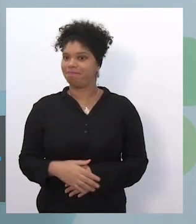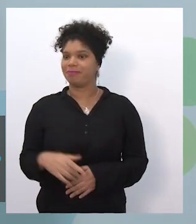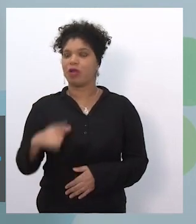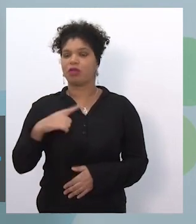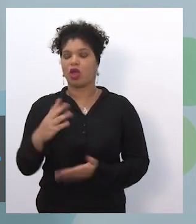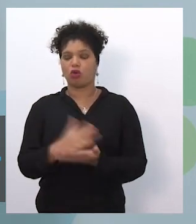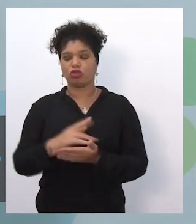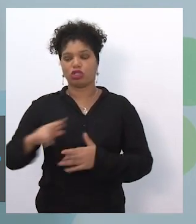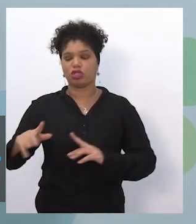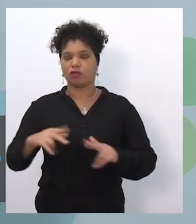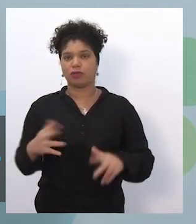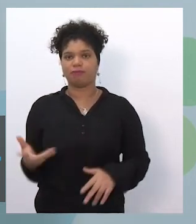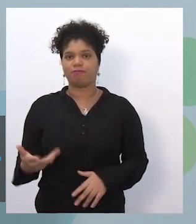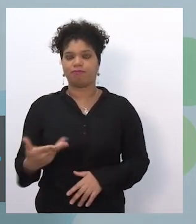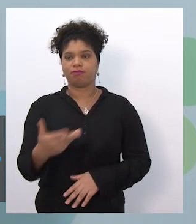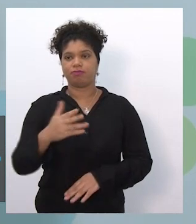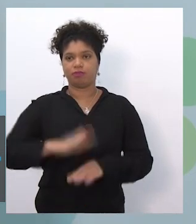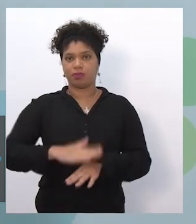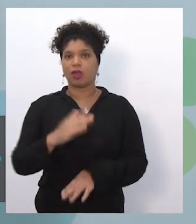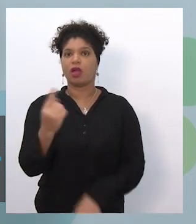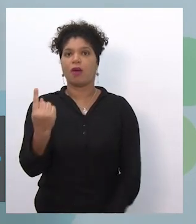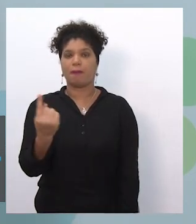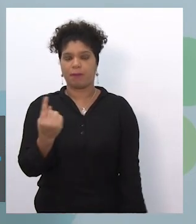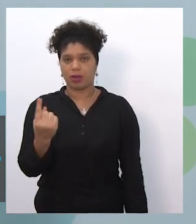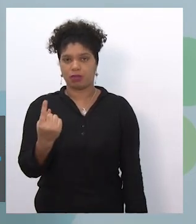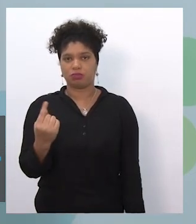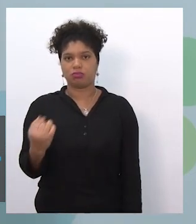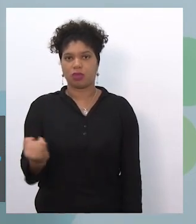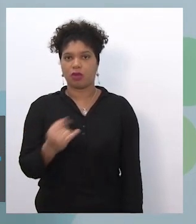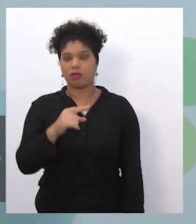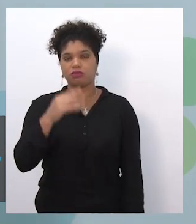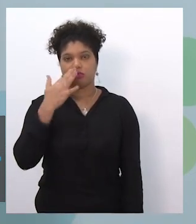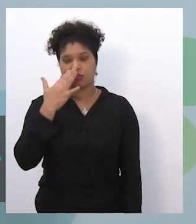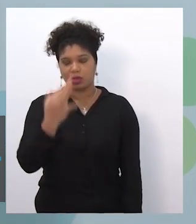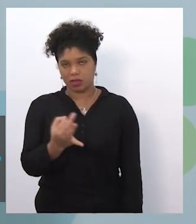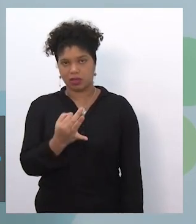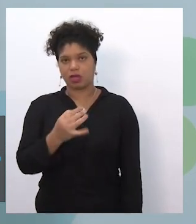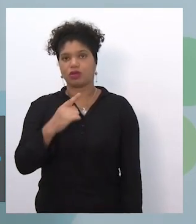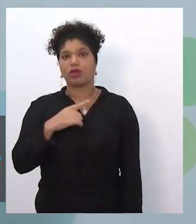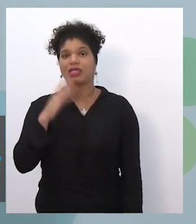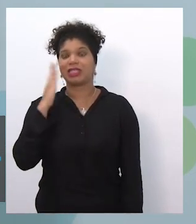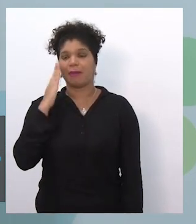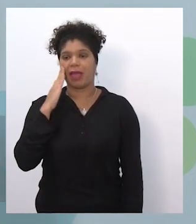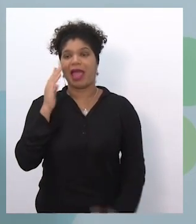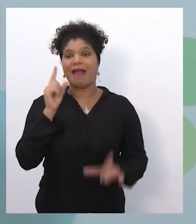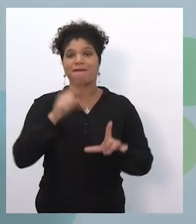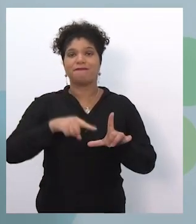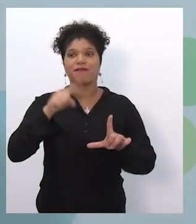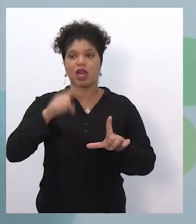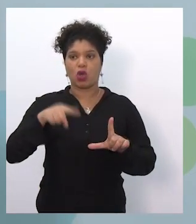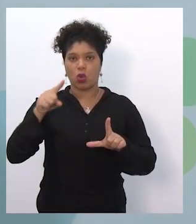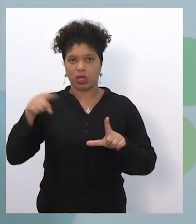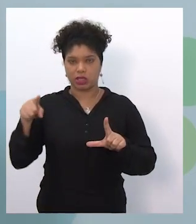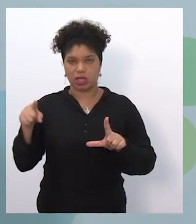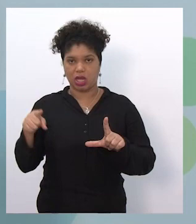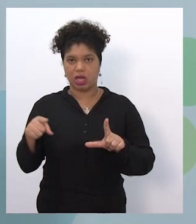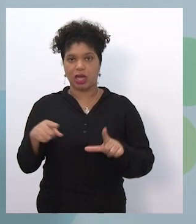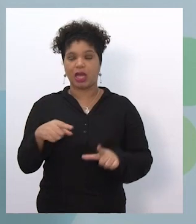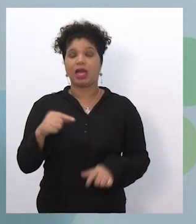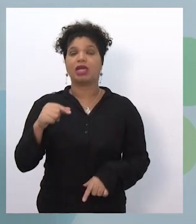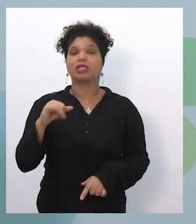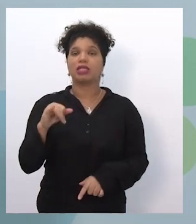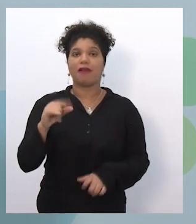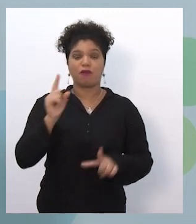processador. Então, o primeiro ponto que vocês têm que se atentar é na frequência. Quanto mais frequência,